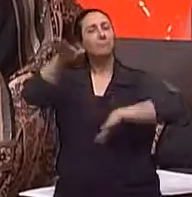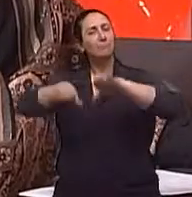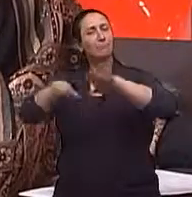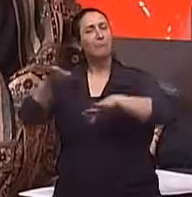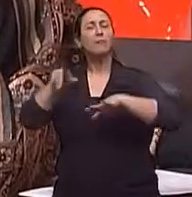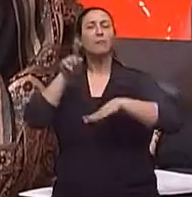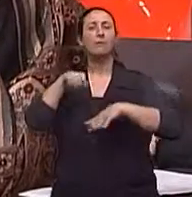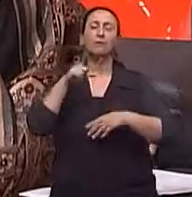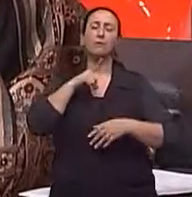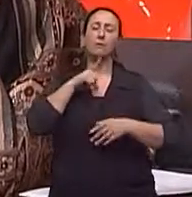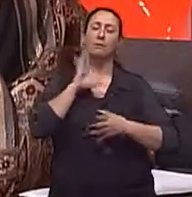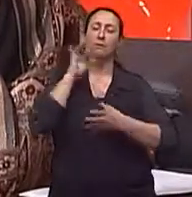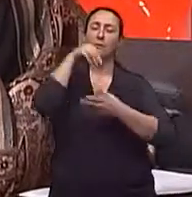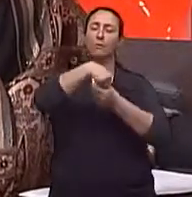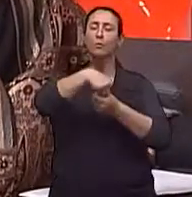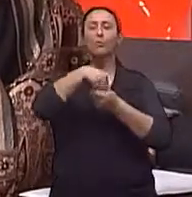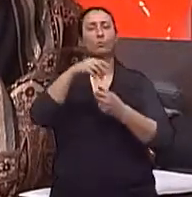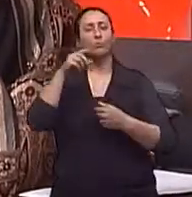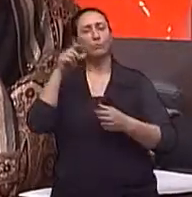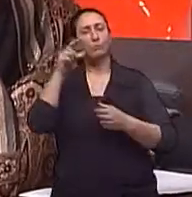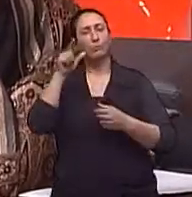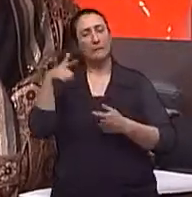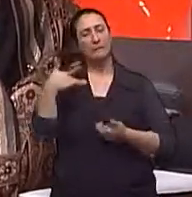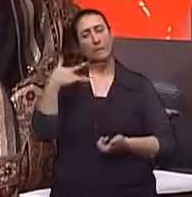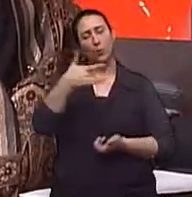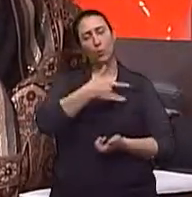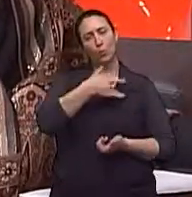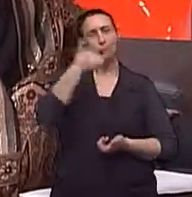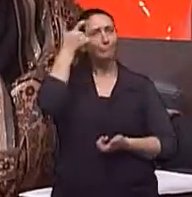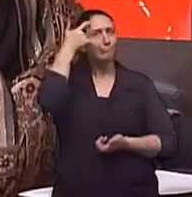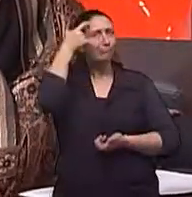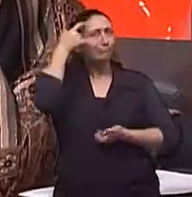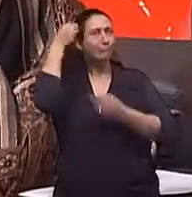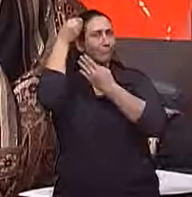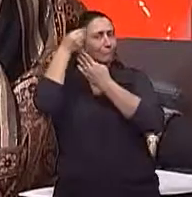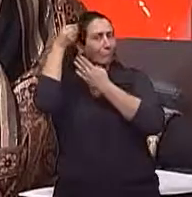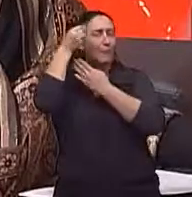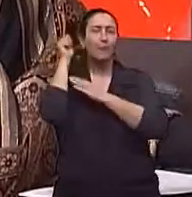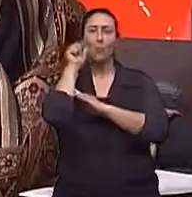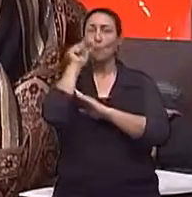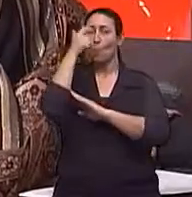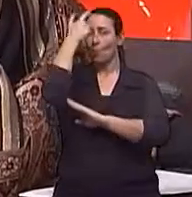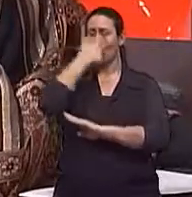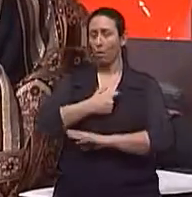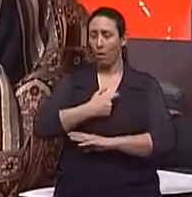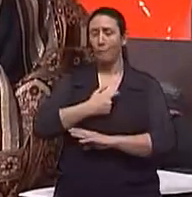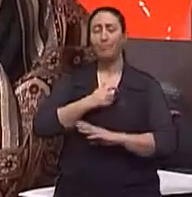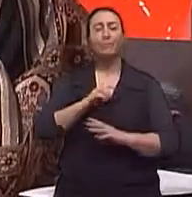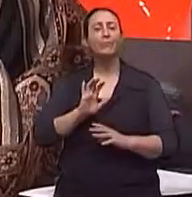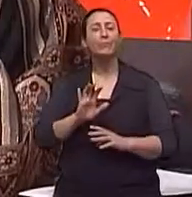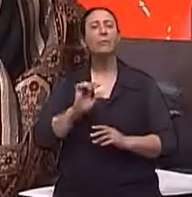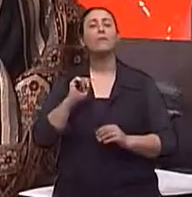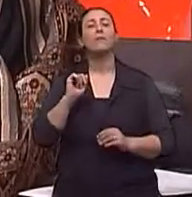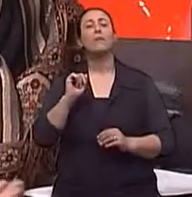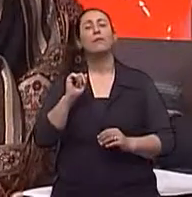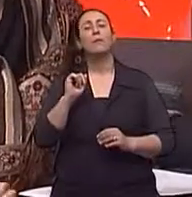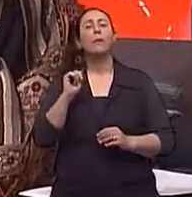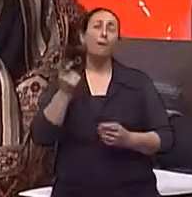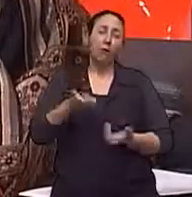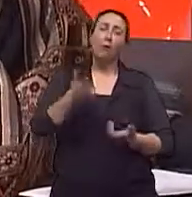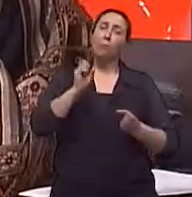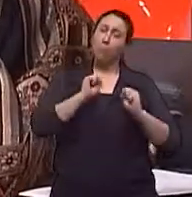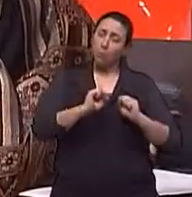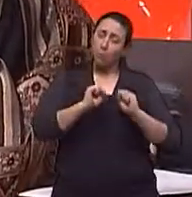destas questões que influenciam na saúde psíquica das mulheres então é uma intenção de o